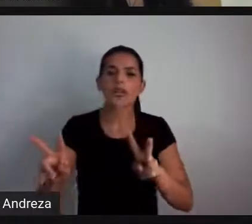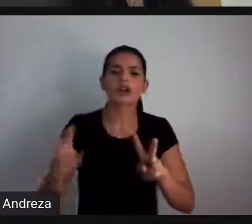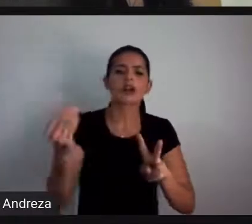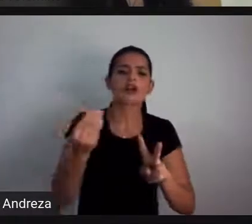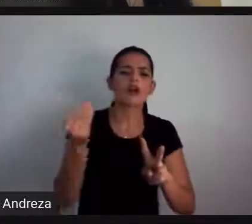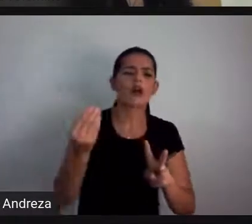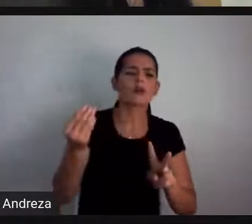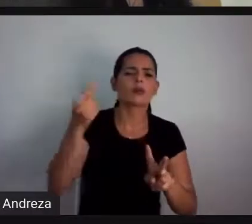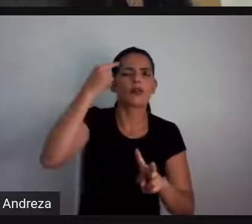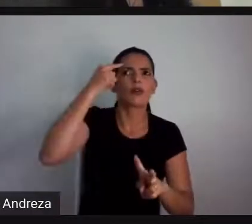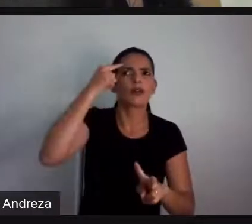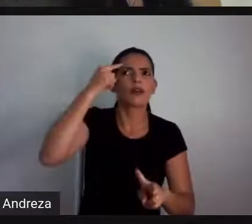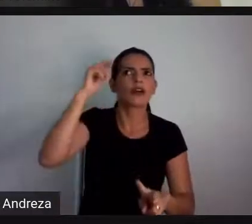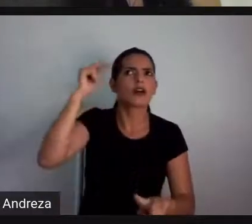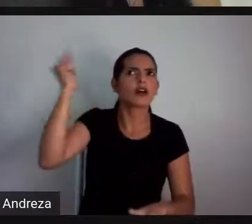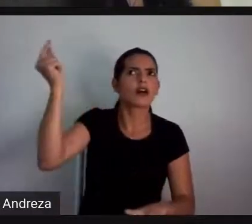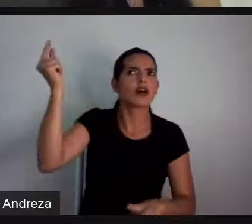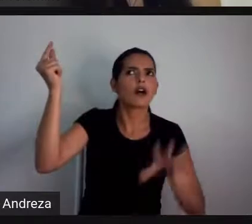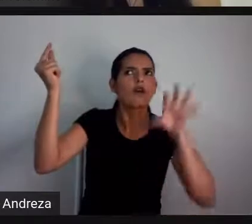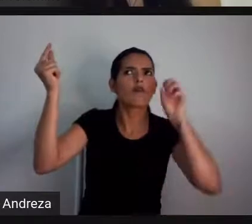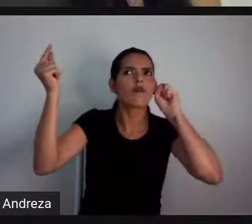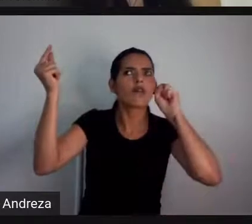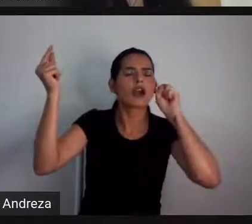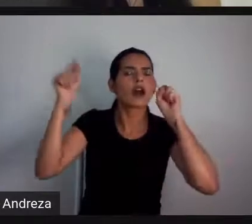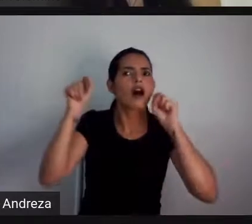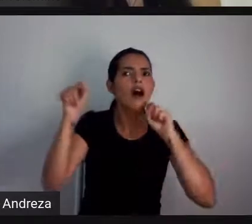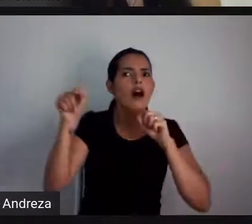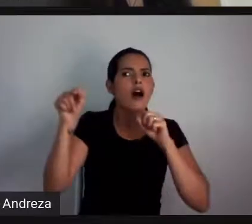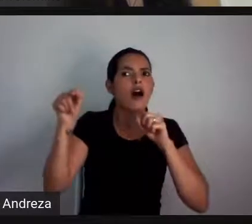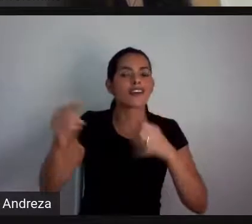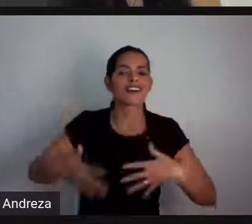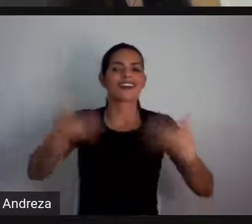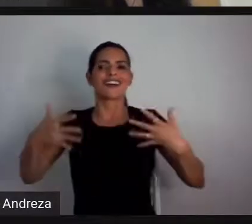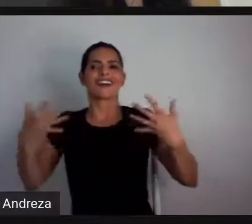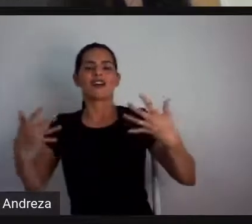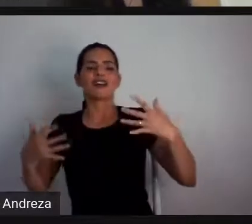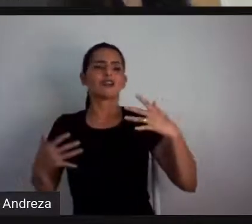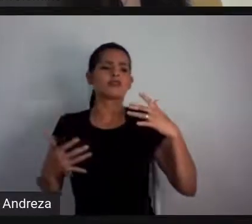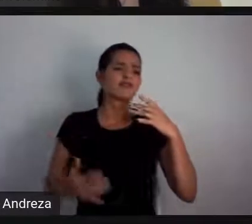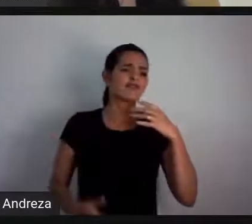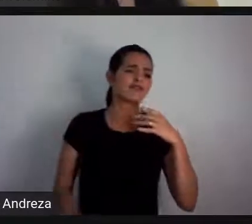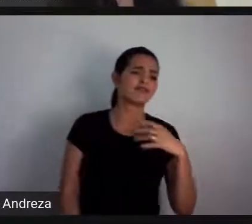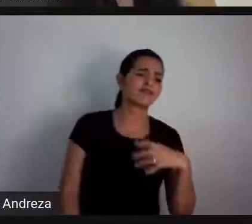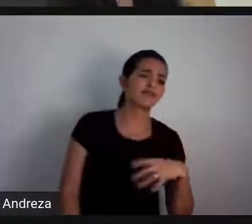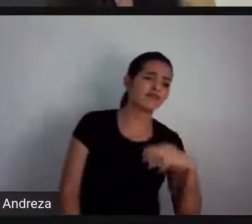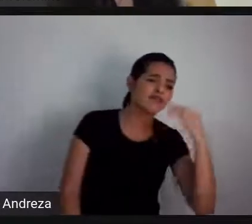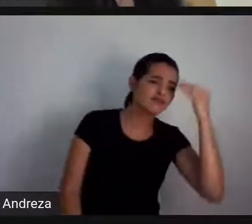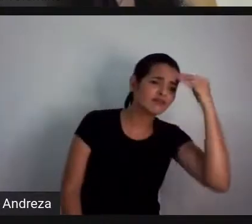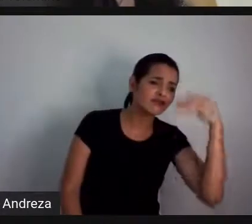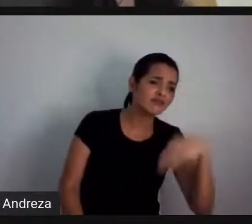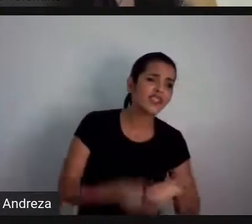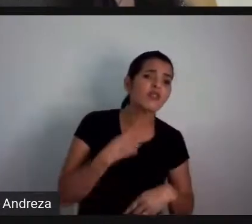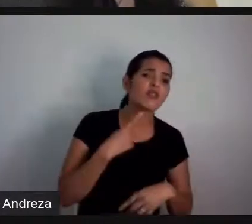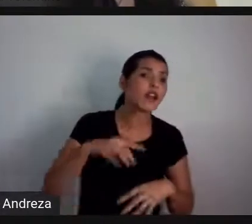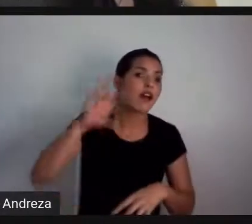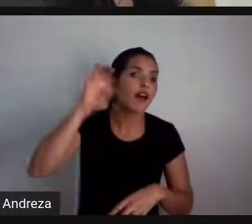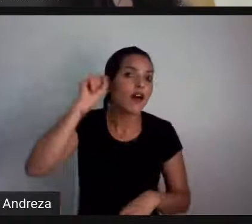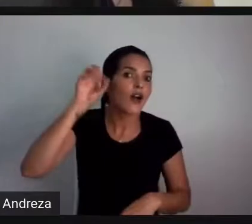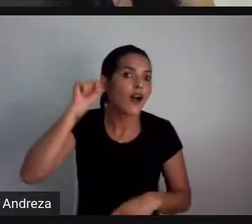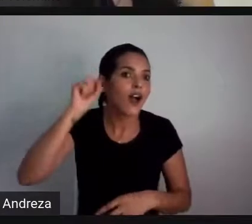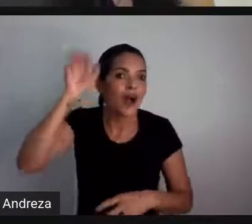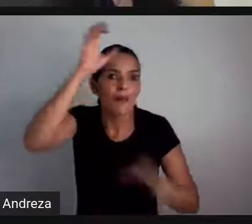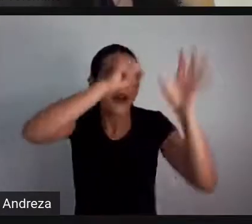que dispara quando você está escutando aquilo ali? Você fica animada, você fica desanimada, você fica com vontade de ouvir mais, fica com vontade de